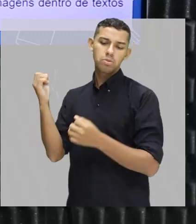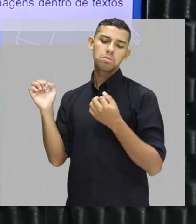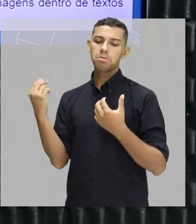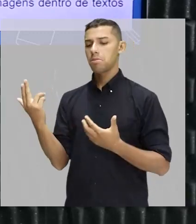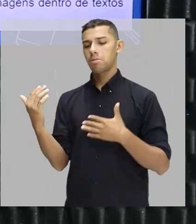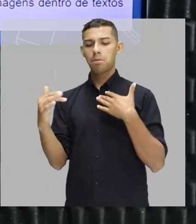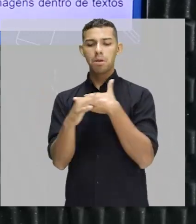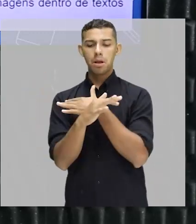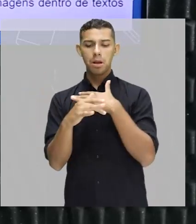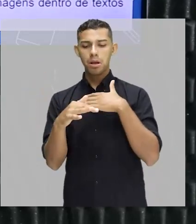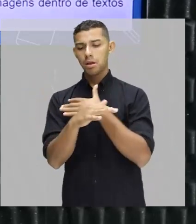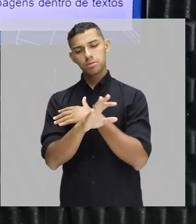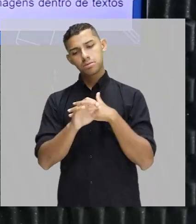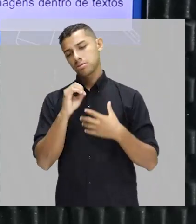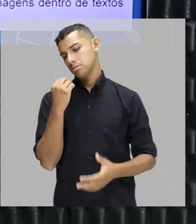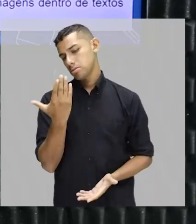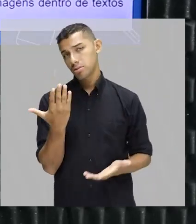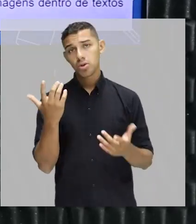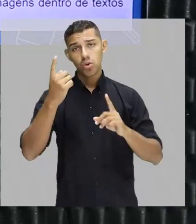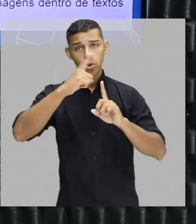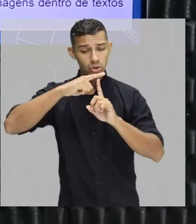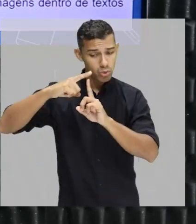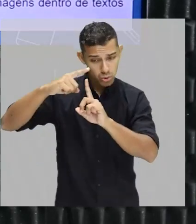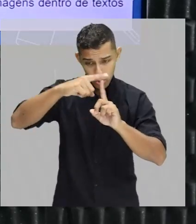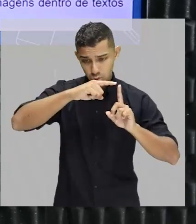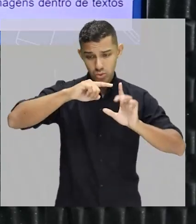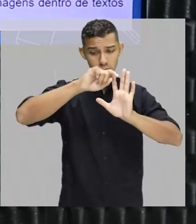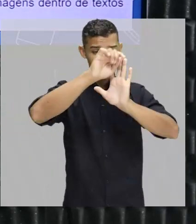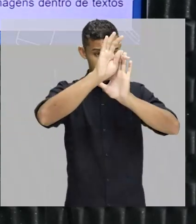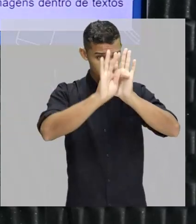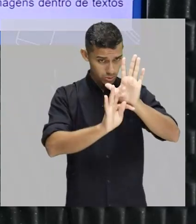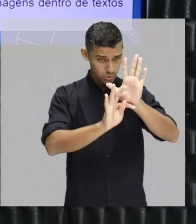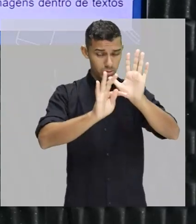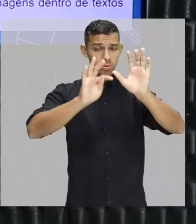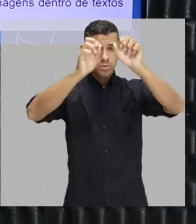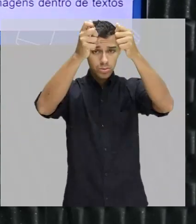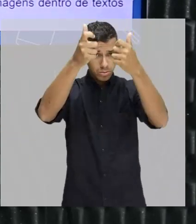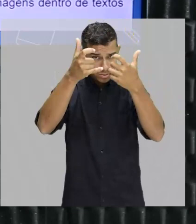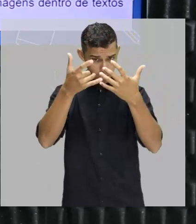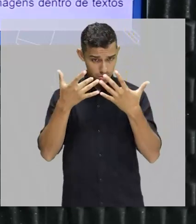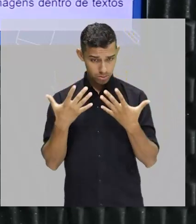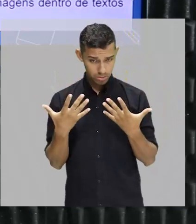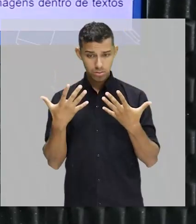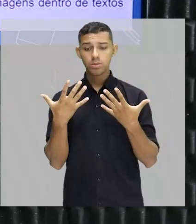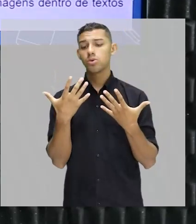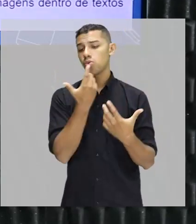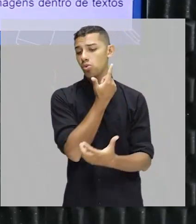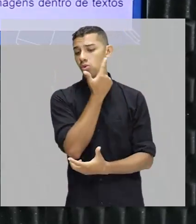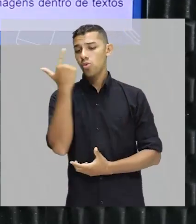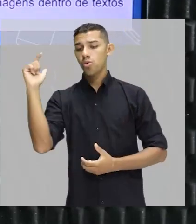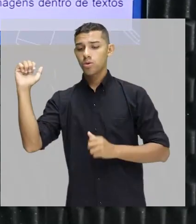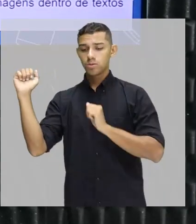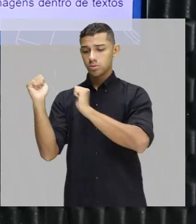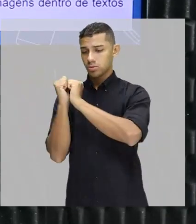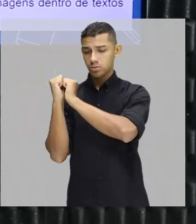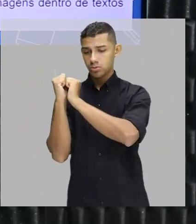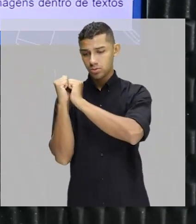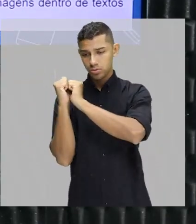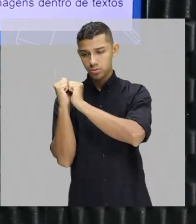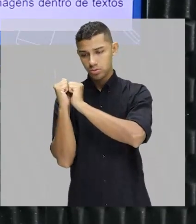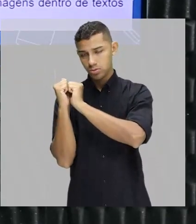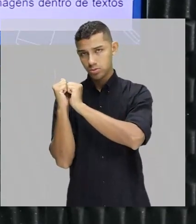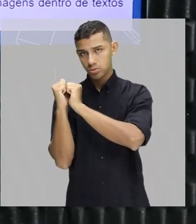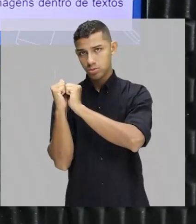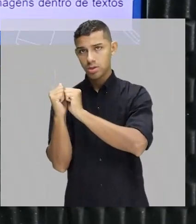cidade. Geralmente, a tipologia descritiva ela vai aparecer junto com outro. Ela está bastante associada